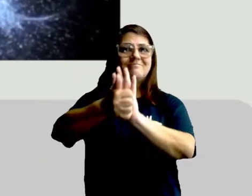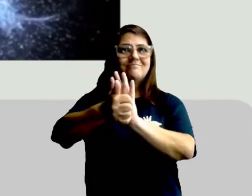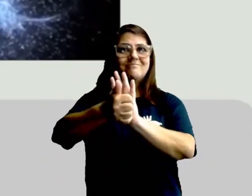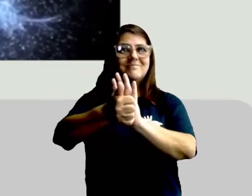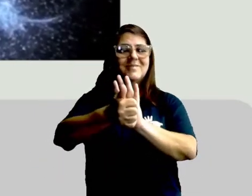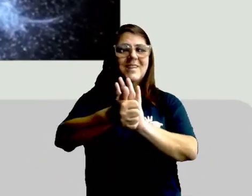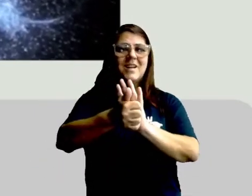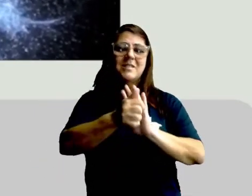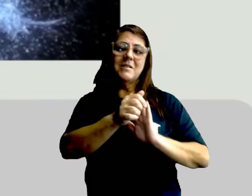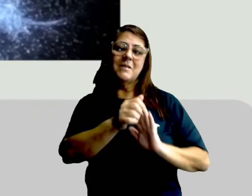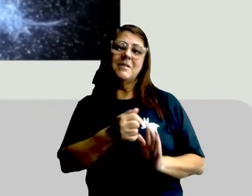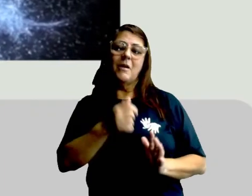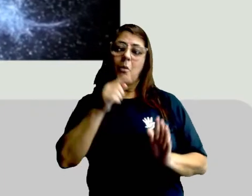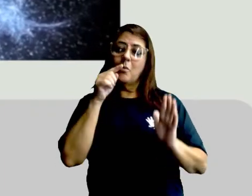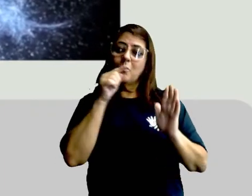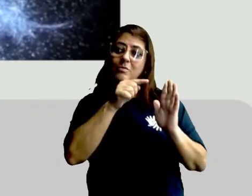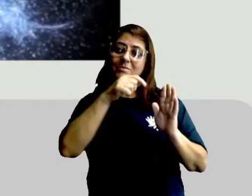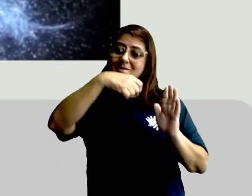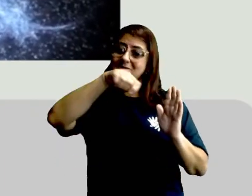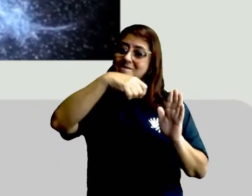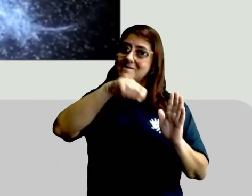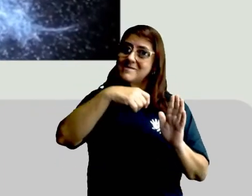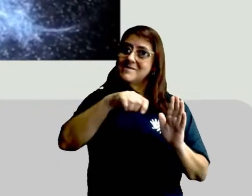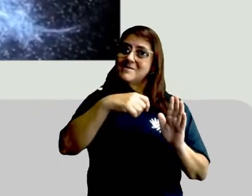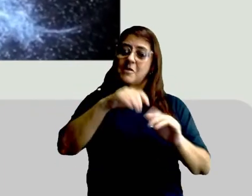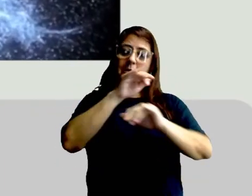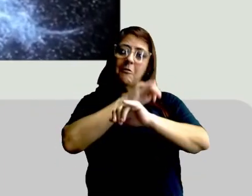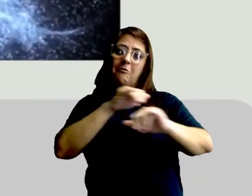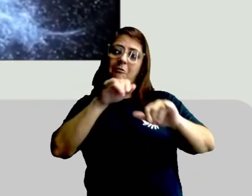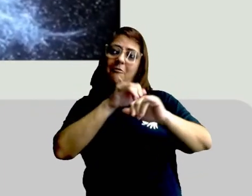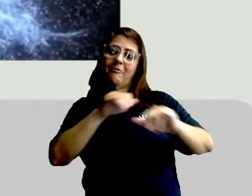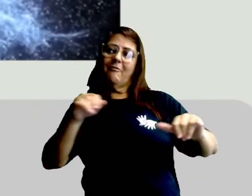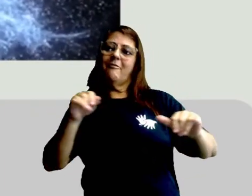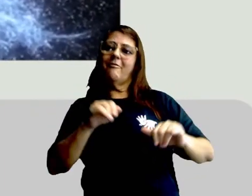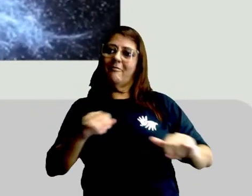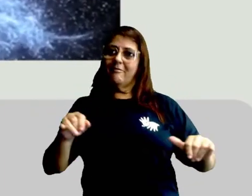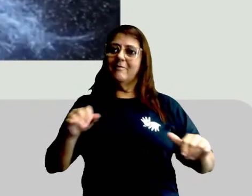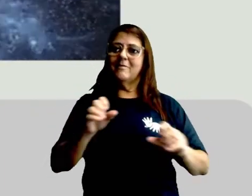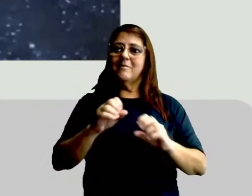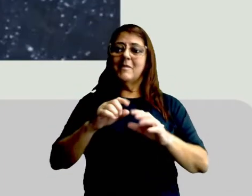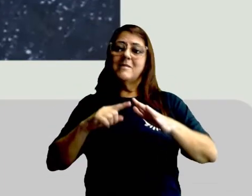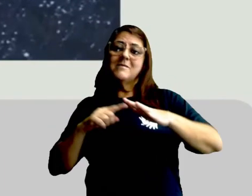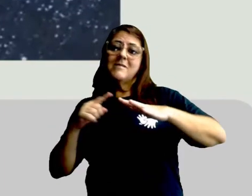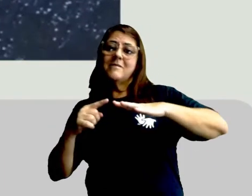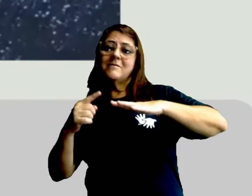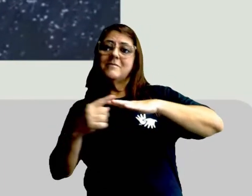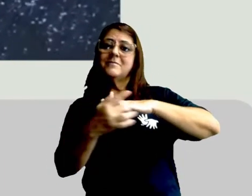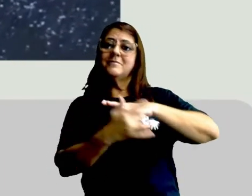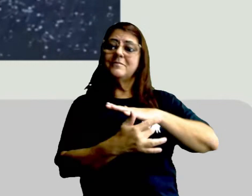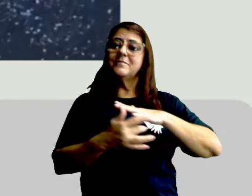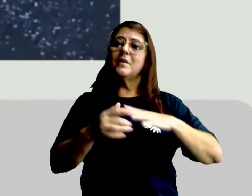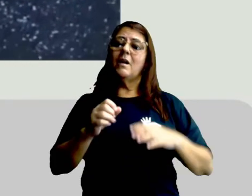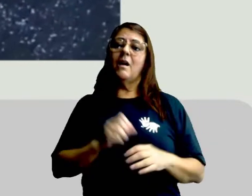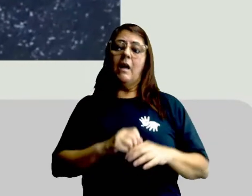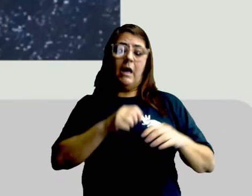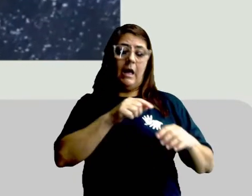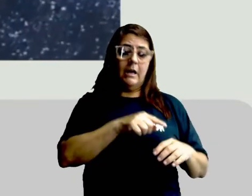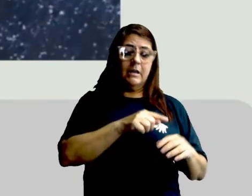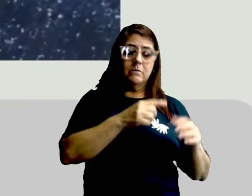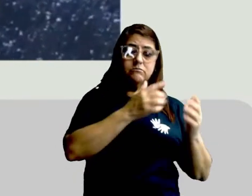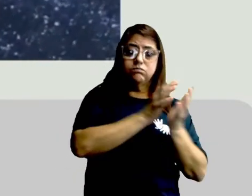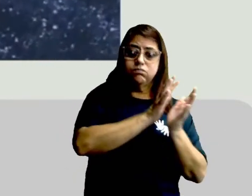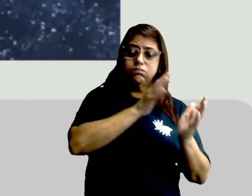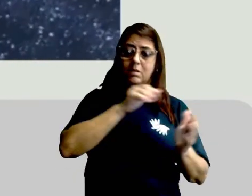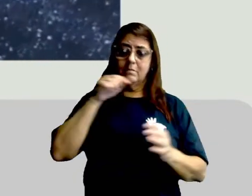like, se inscreva no canal e compartilhe essa informação nas redes sociais. Astros iluminados